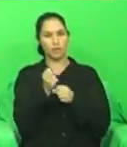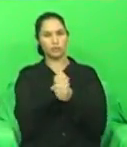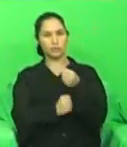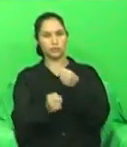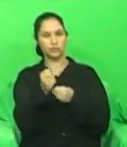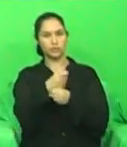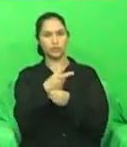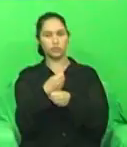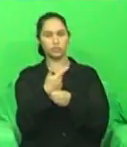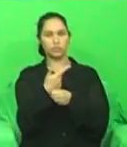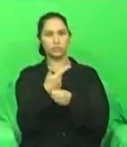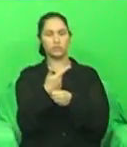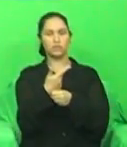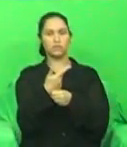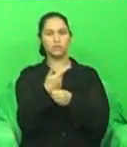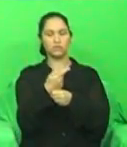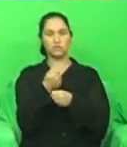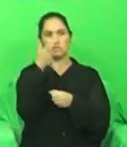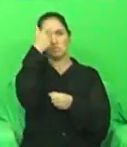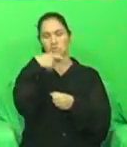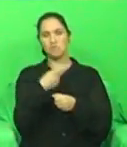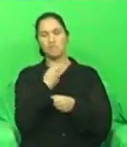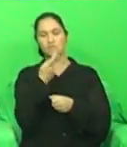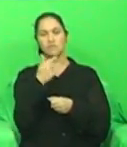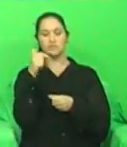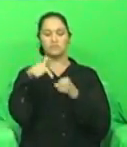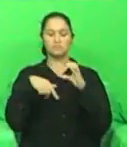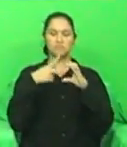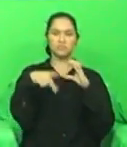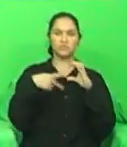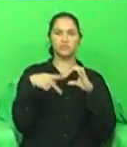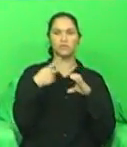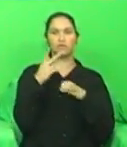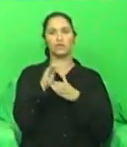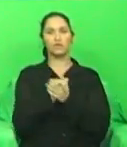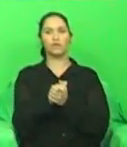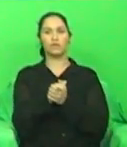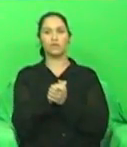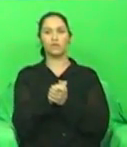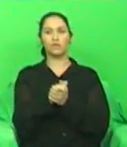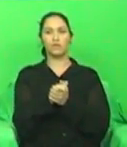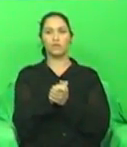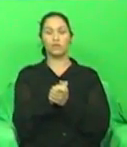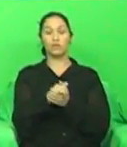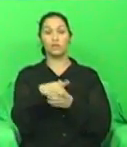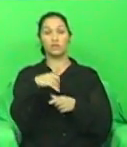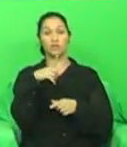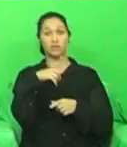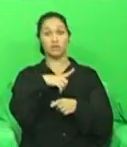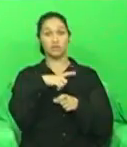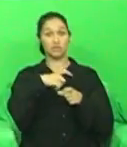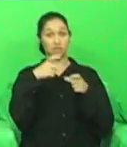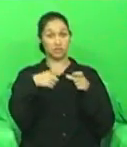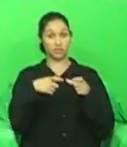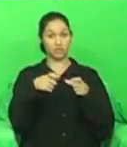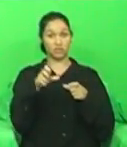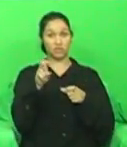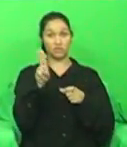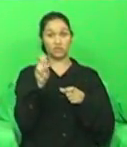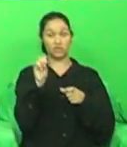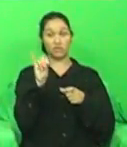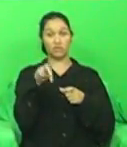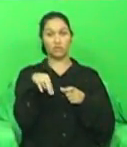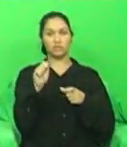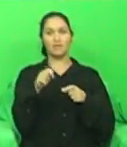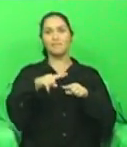é dito nessa casa que é a usina vinha mas junto causa tinha que ver o que os maquinários porque